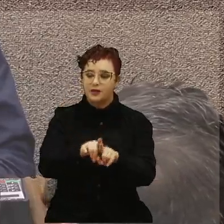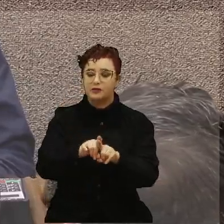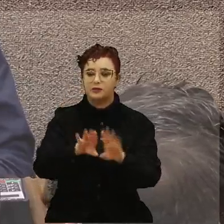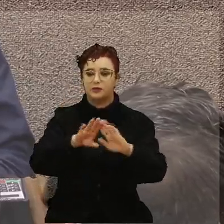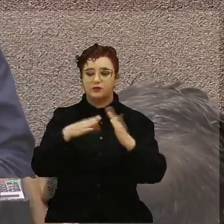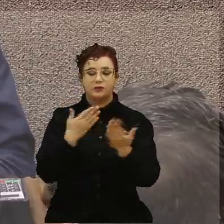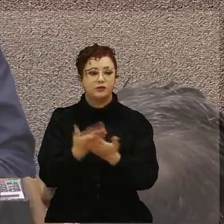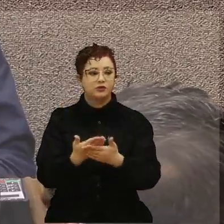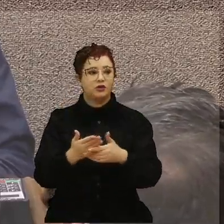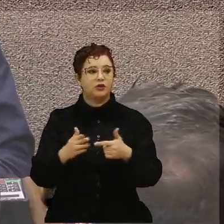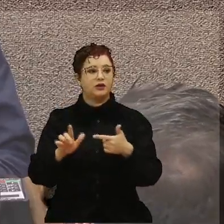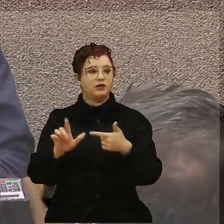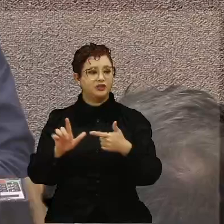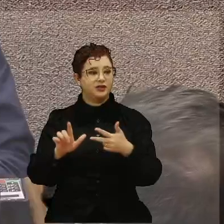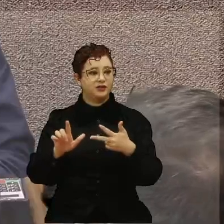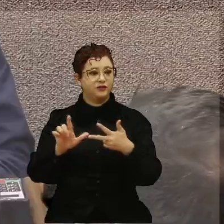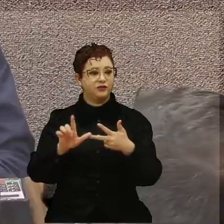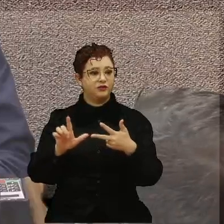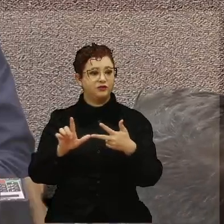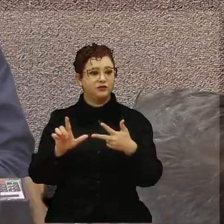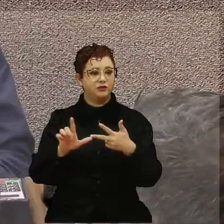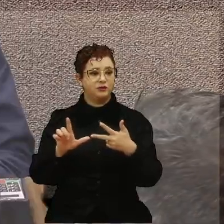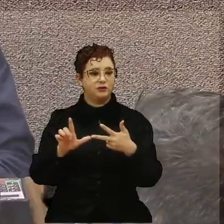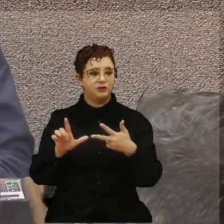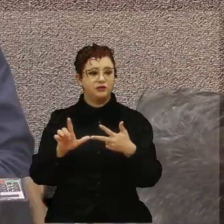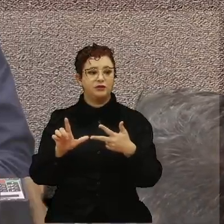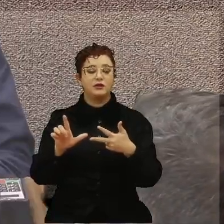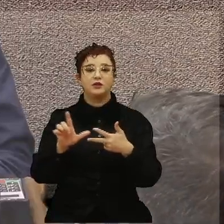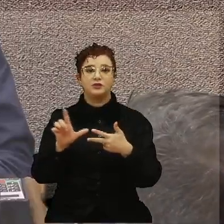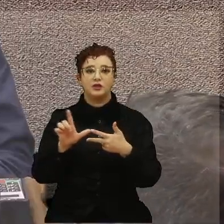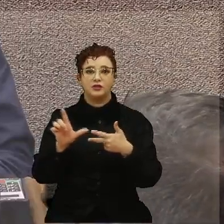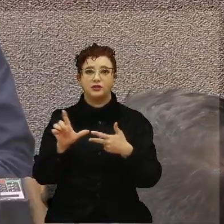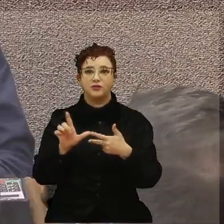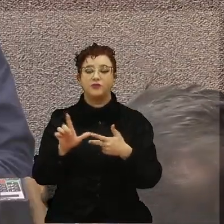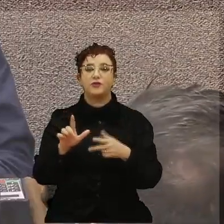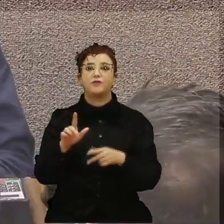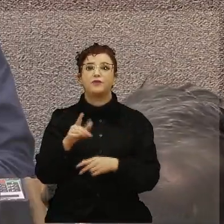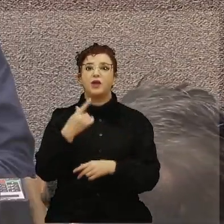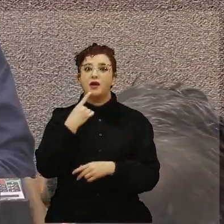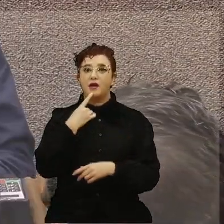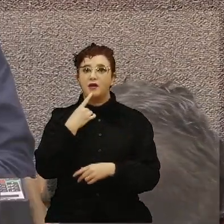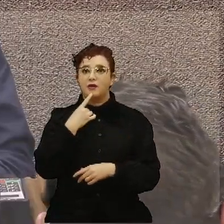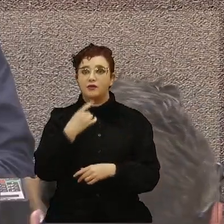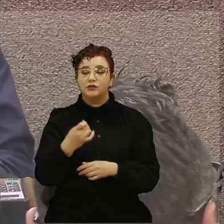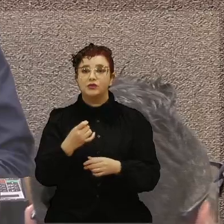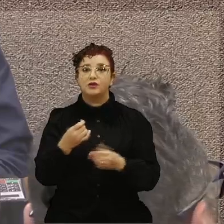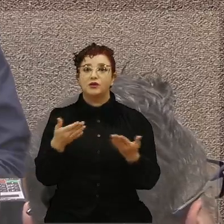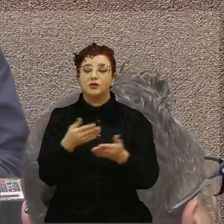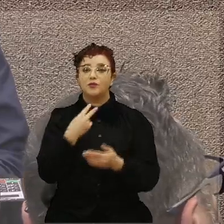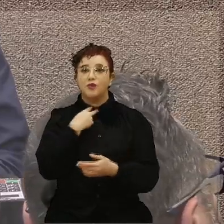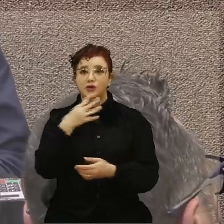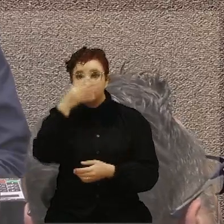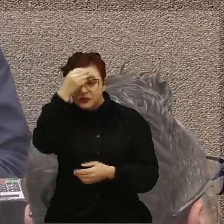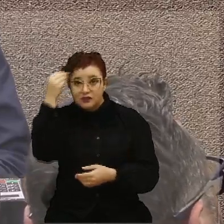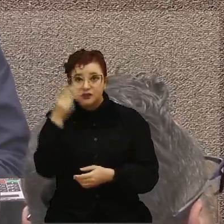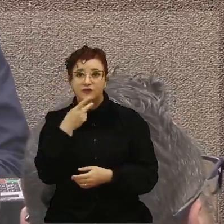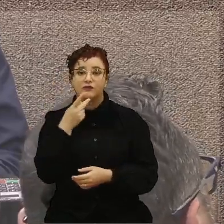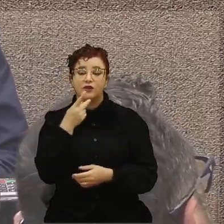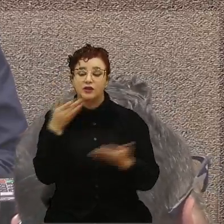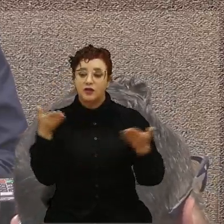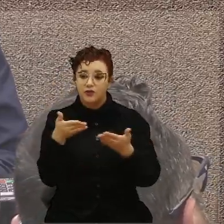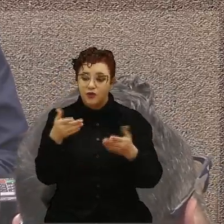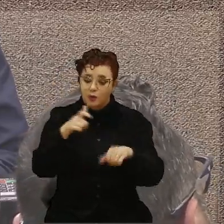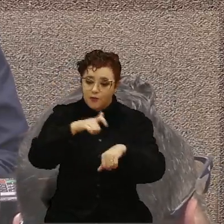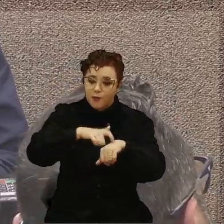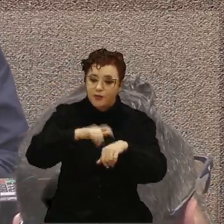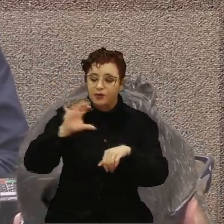vereadora Rose, a Comissão de Educação que está comigo, mas eu também não poderia me furtar aqui de dizer que todo esse momento